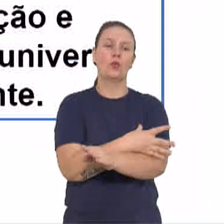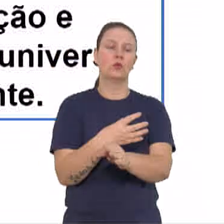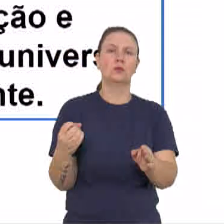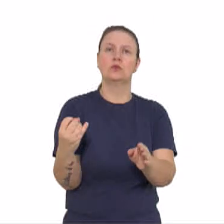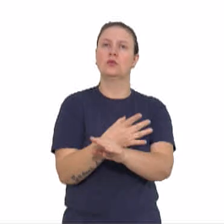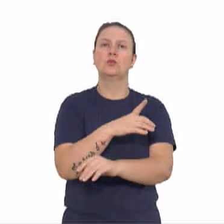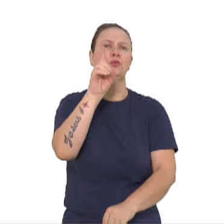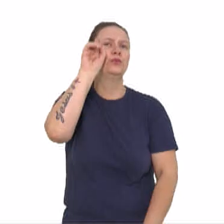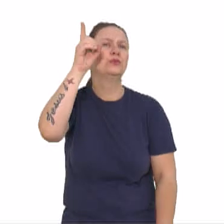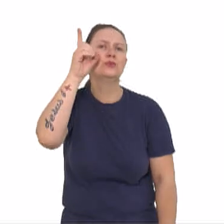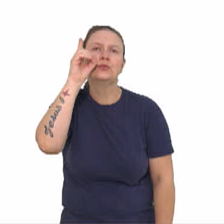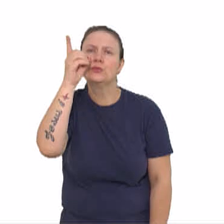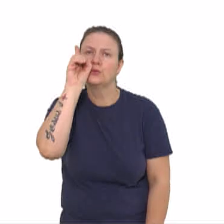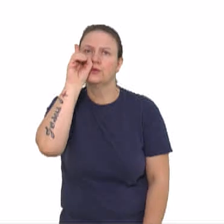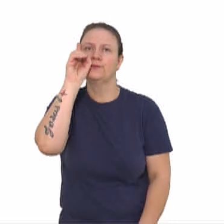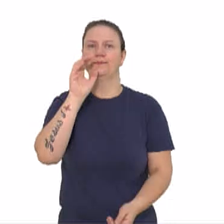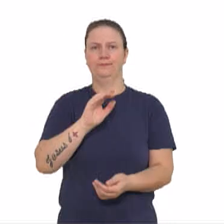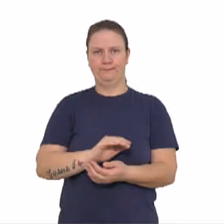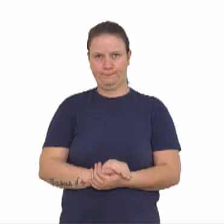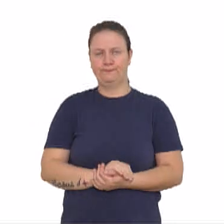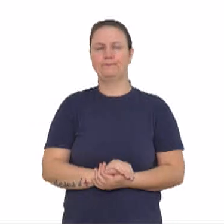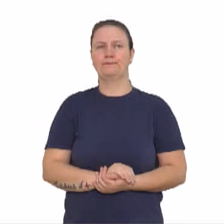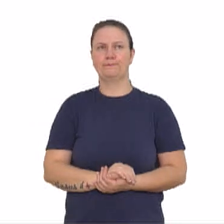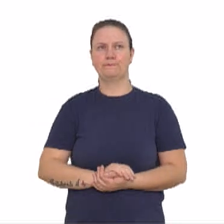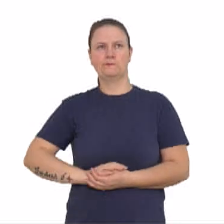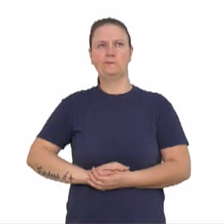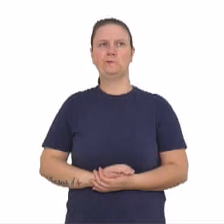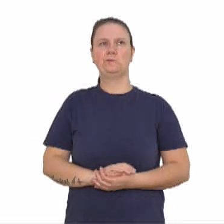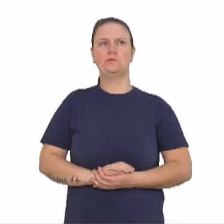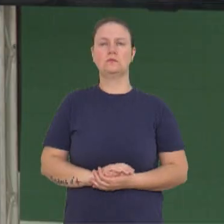infinitamente a cada instante.